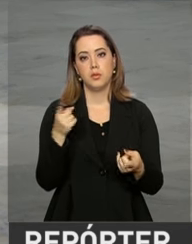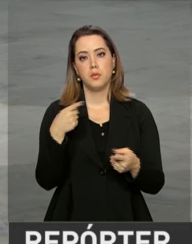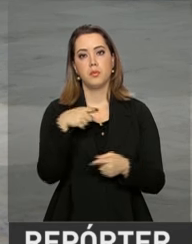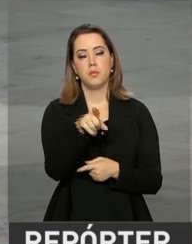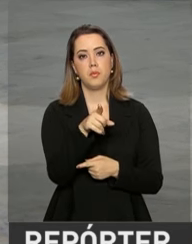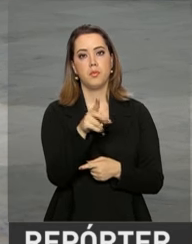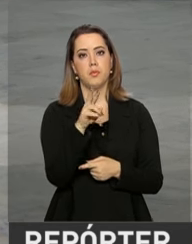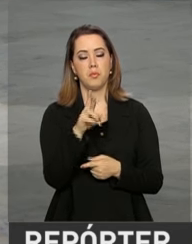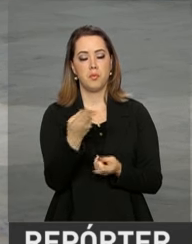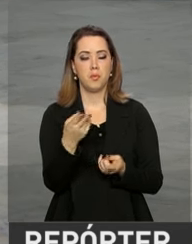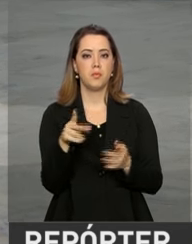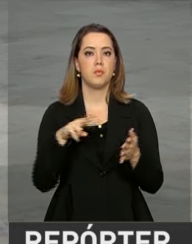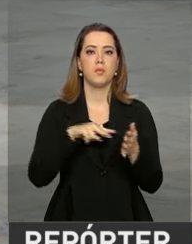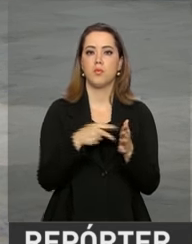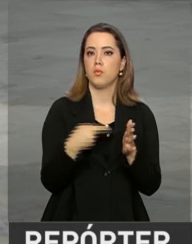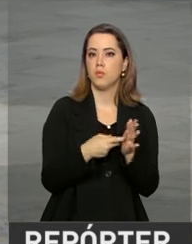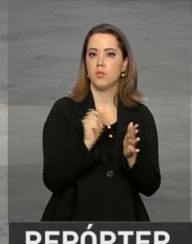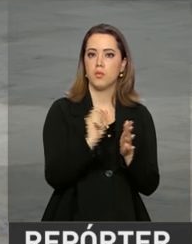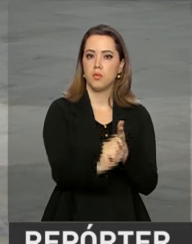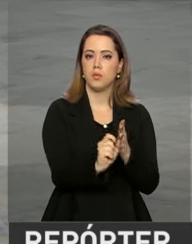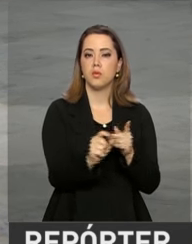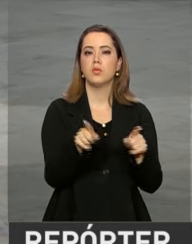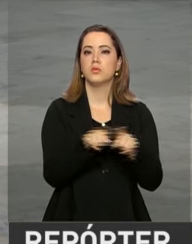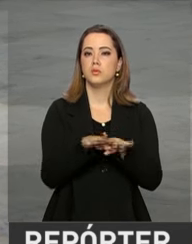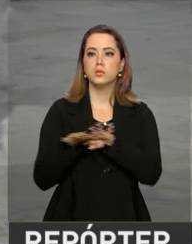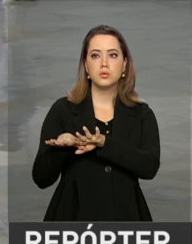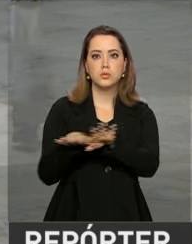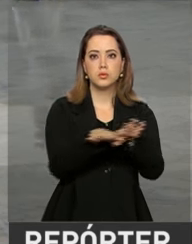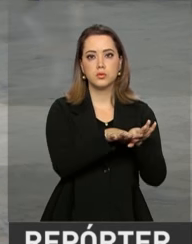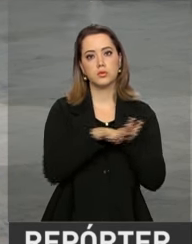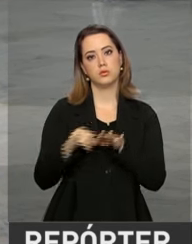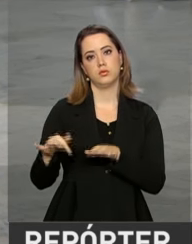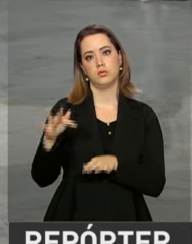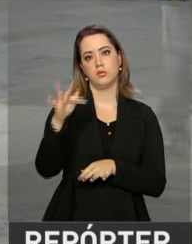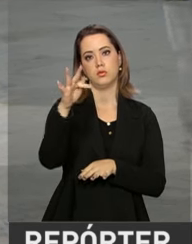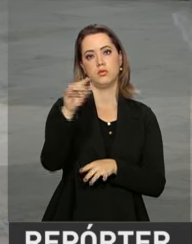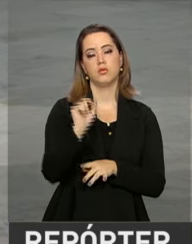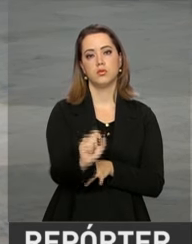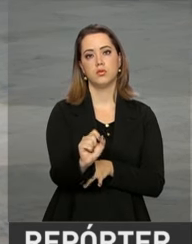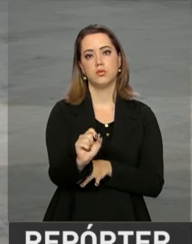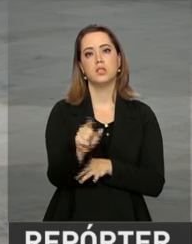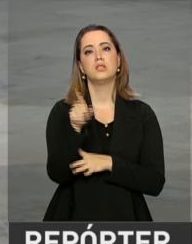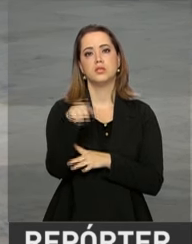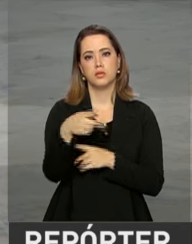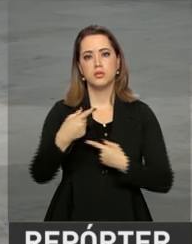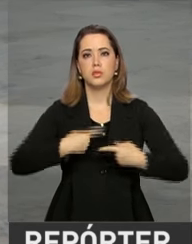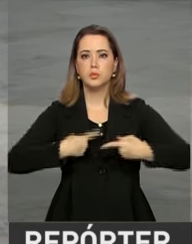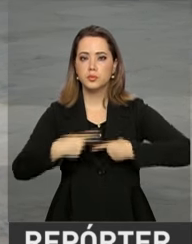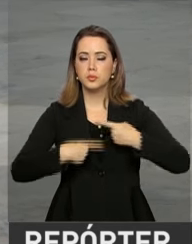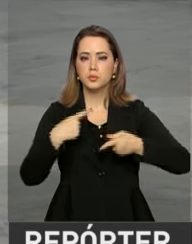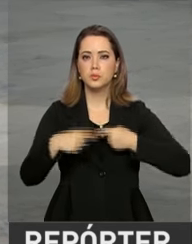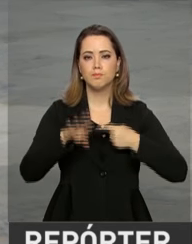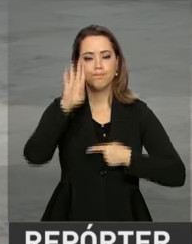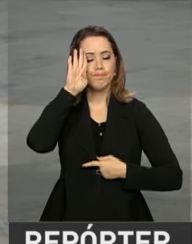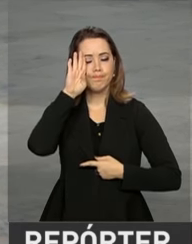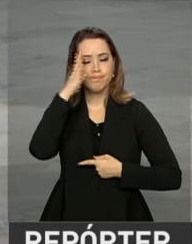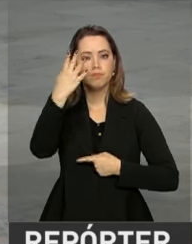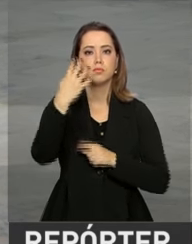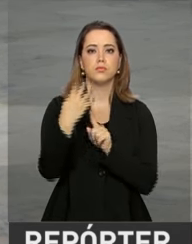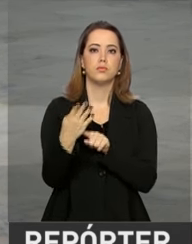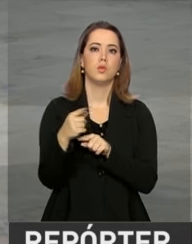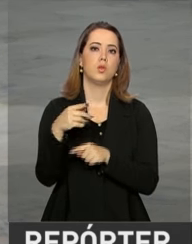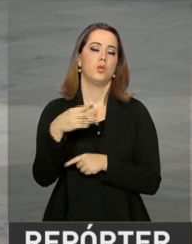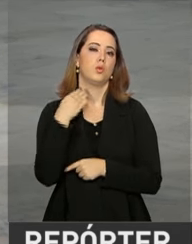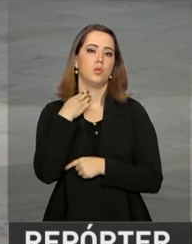para o preço dos empréstimos, mas também para manter a inflação sob controle. Ela é a principal política monetária do Banco